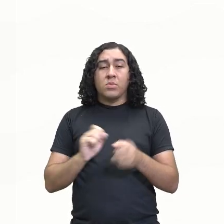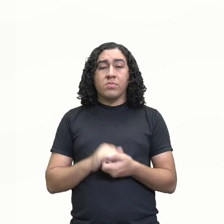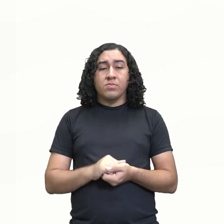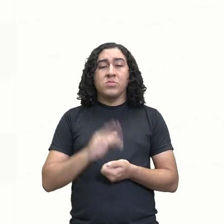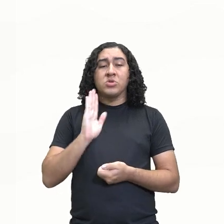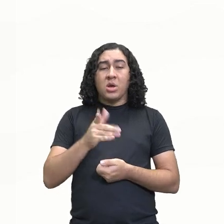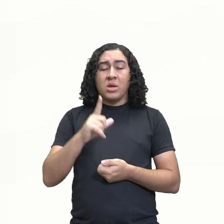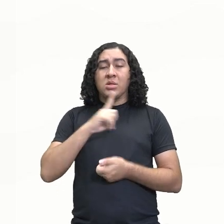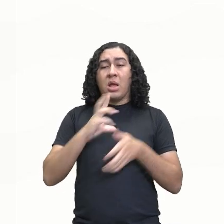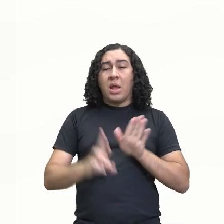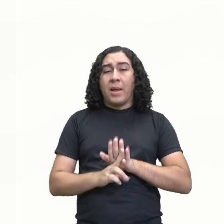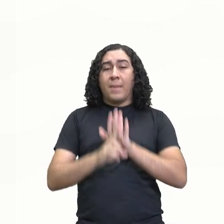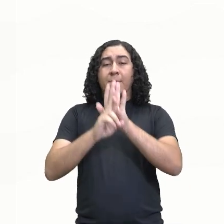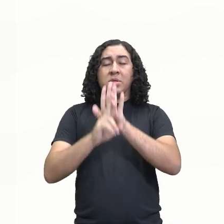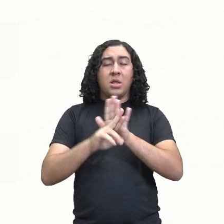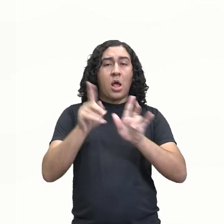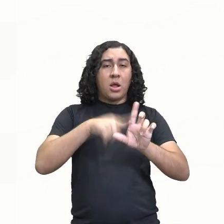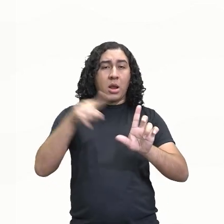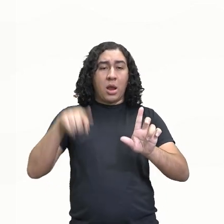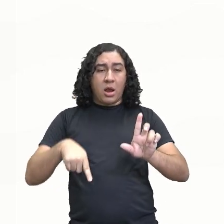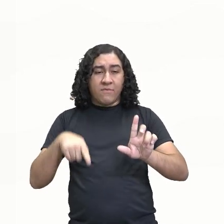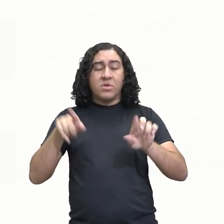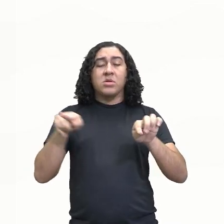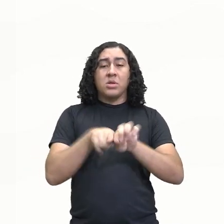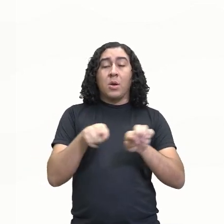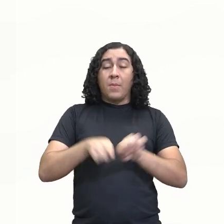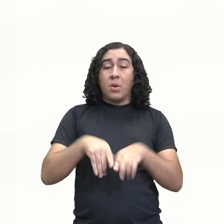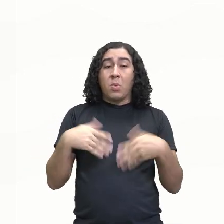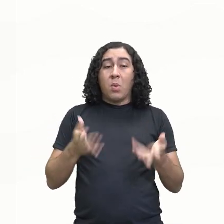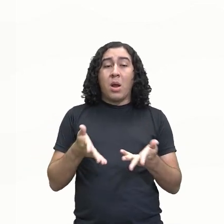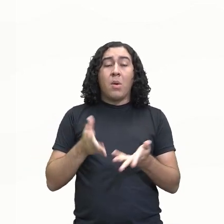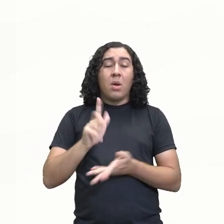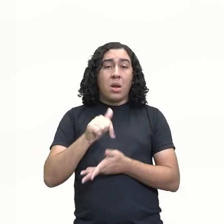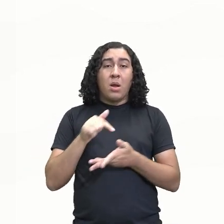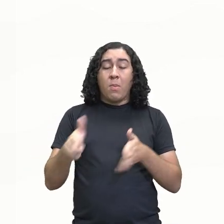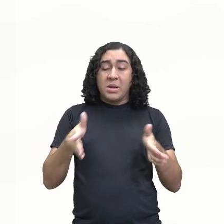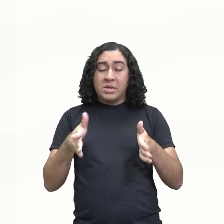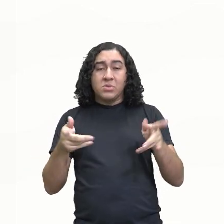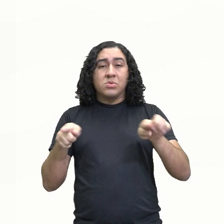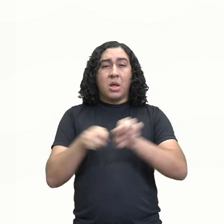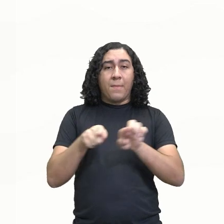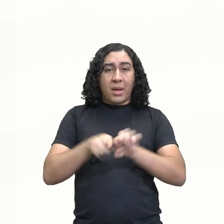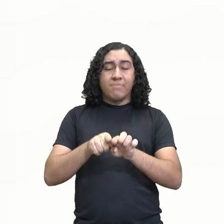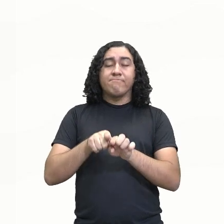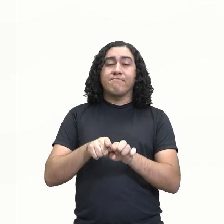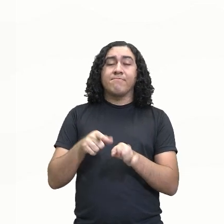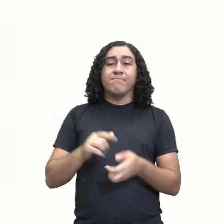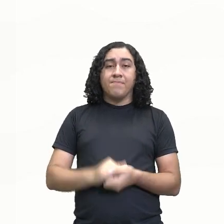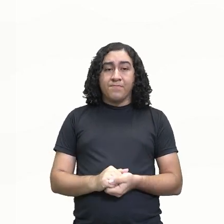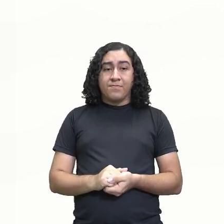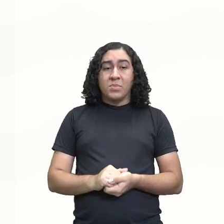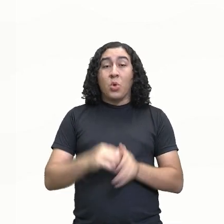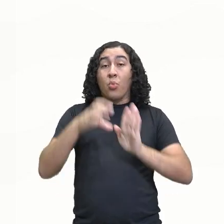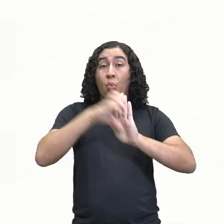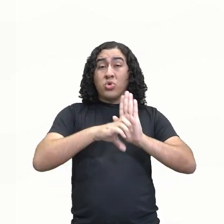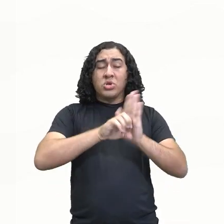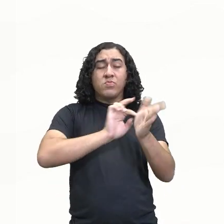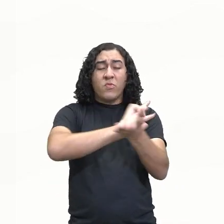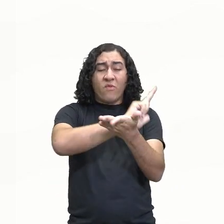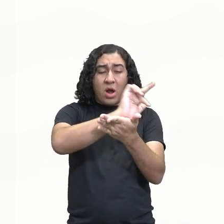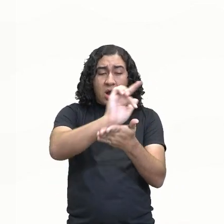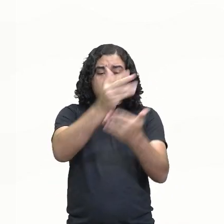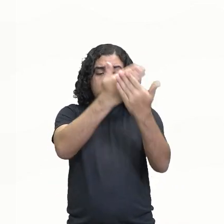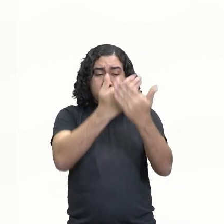a representação gráfica, já vimos ali o período, já vimos ali a imagem, já vimos como é que se escreve aí